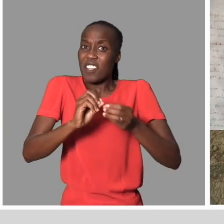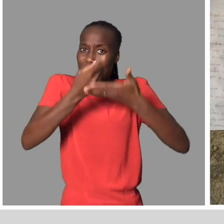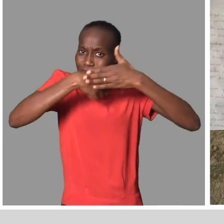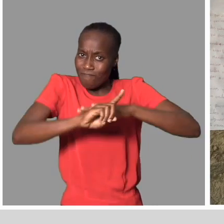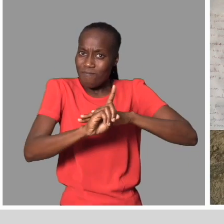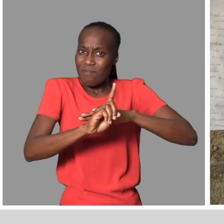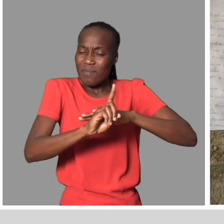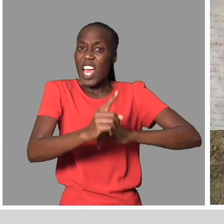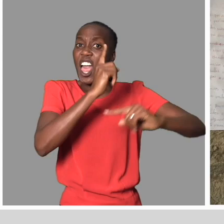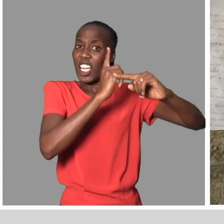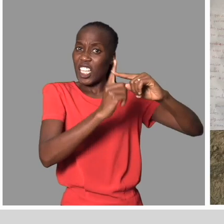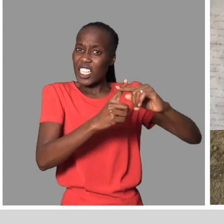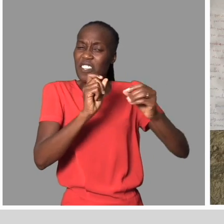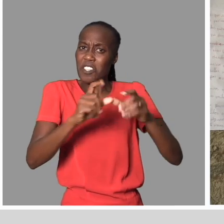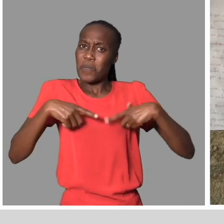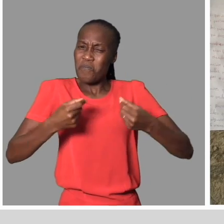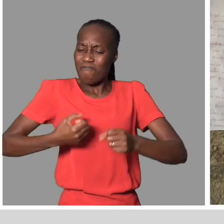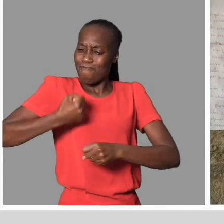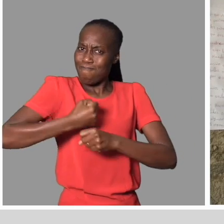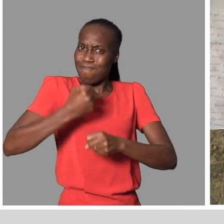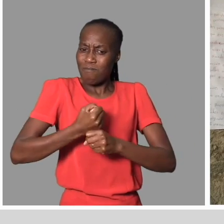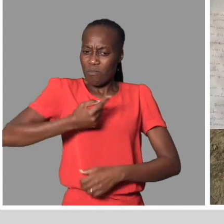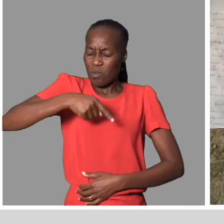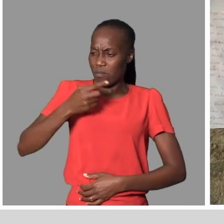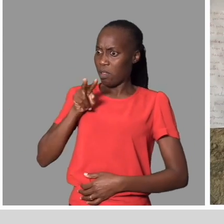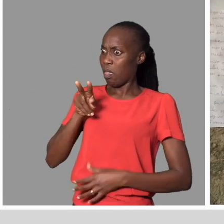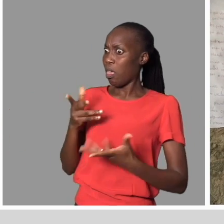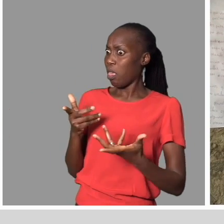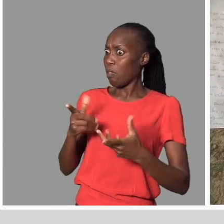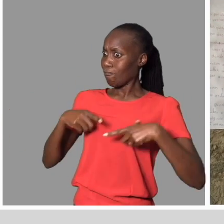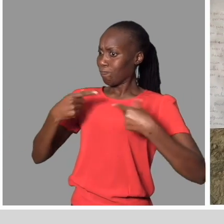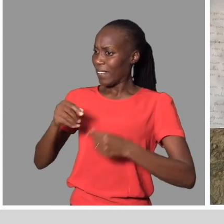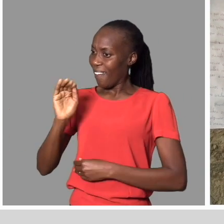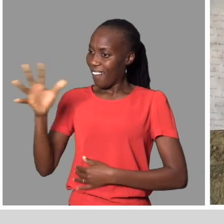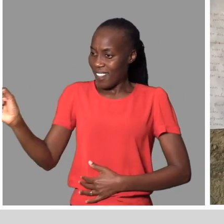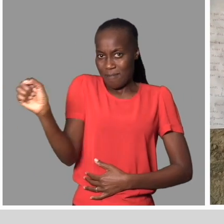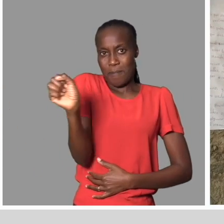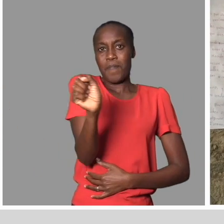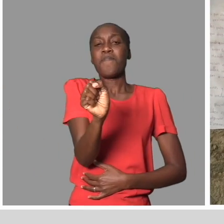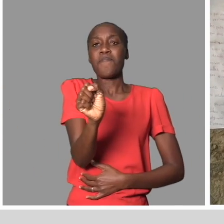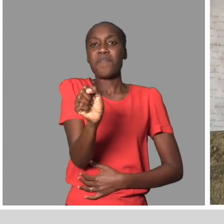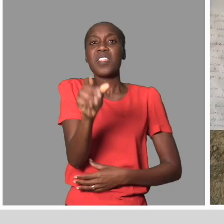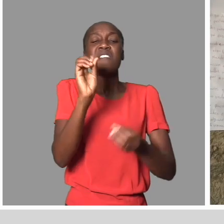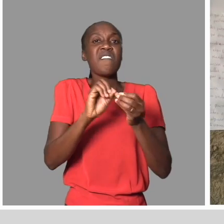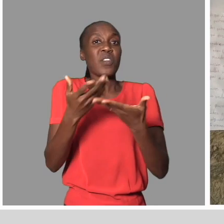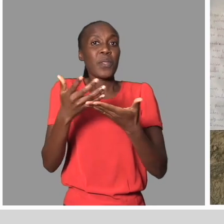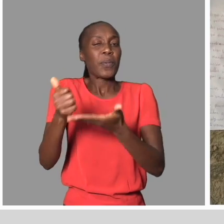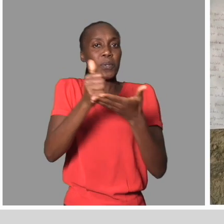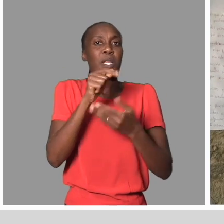igreja. De modo que, quando nós notamos esse potencial, promovemos a ela para ser um dos servos.